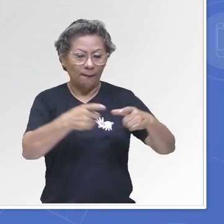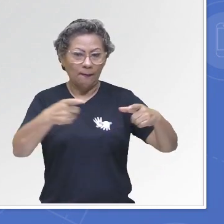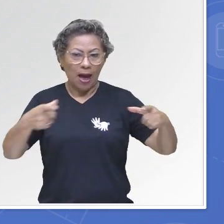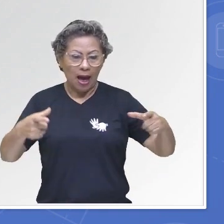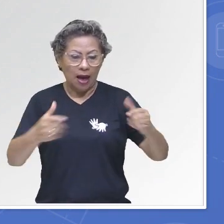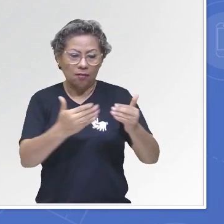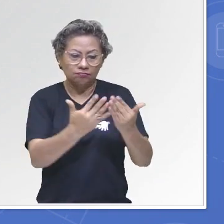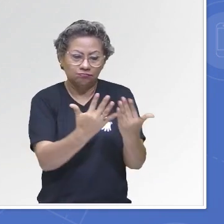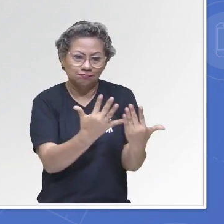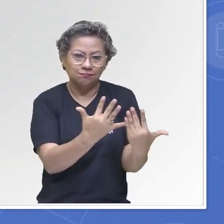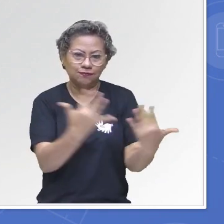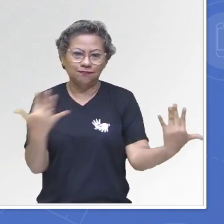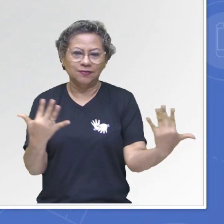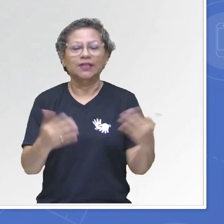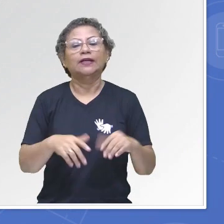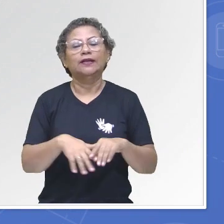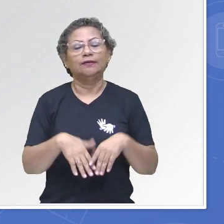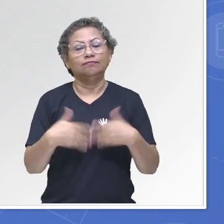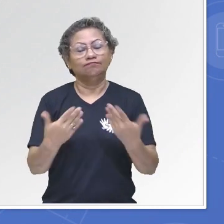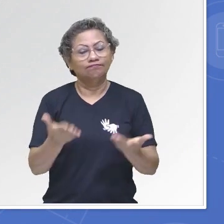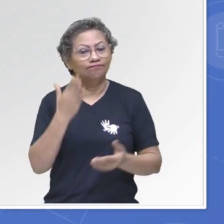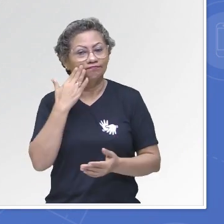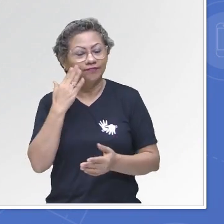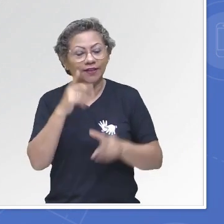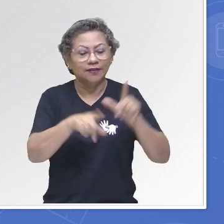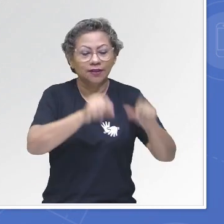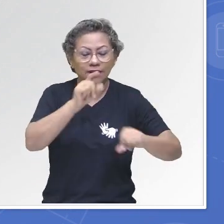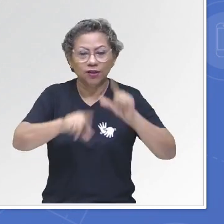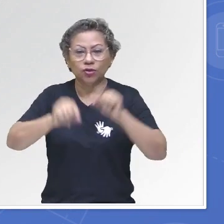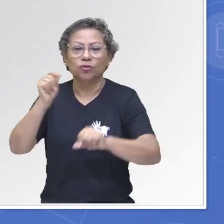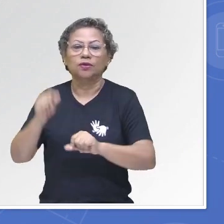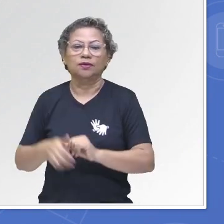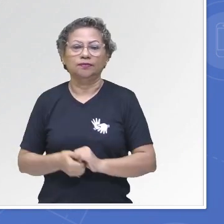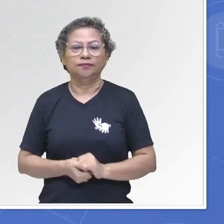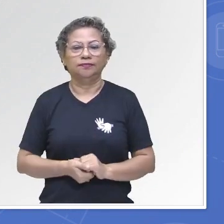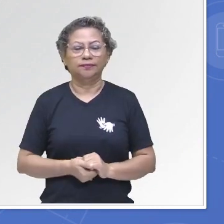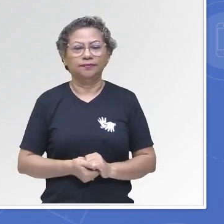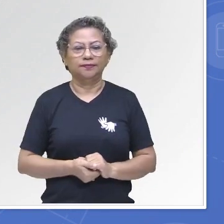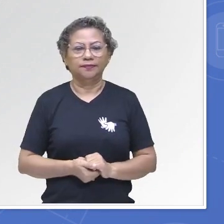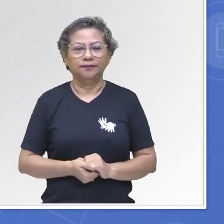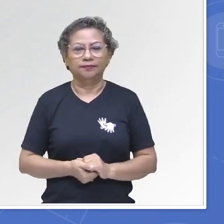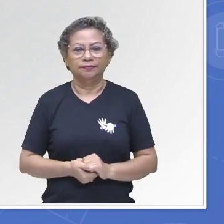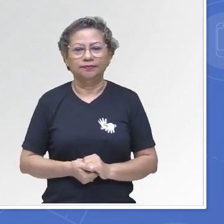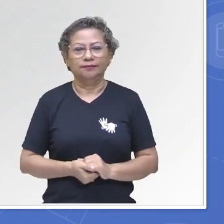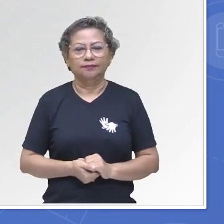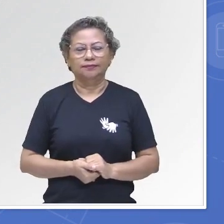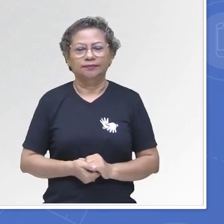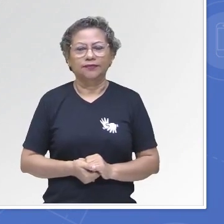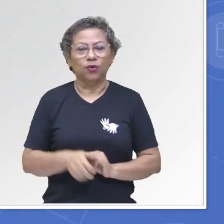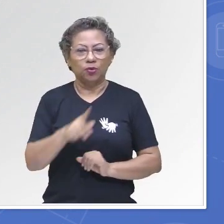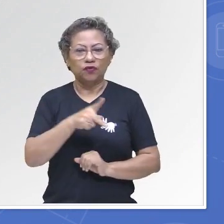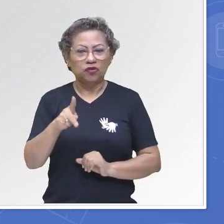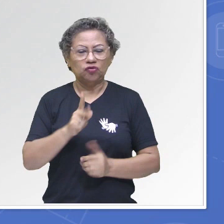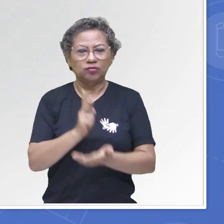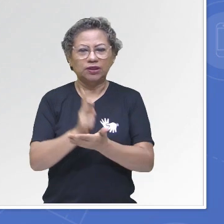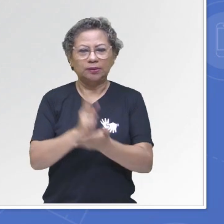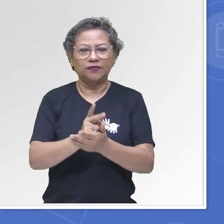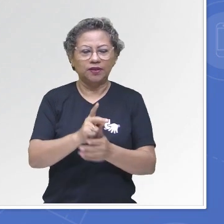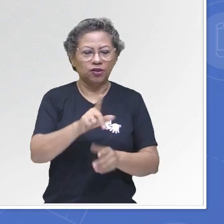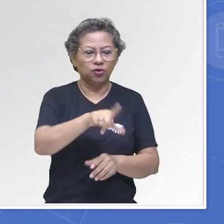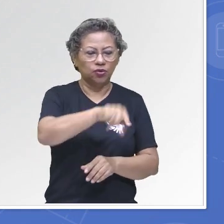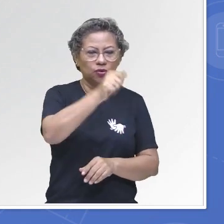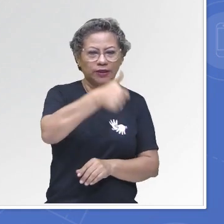de 5 alunos sempre estabelecendo aí, sendo o 10º aluno, né? O que caracteriza